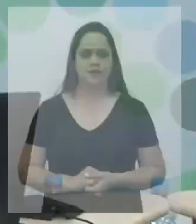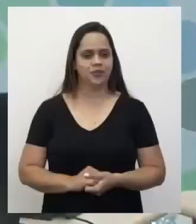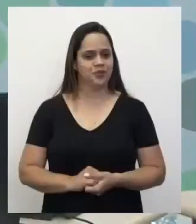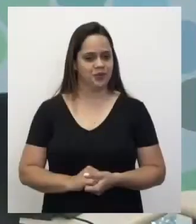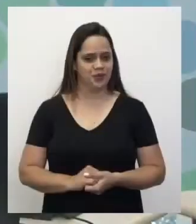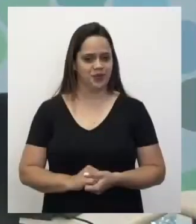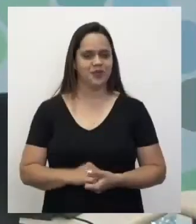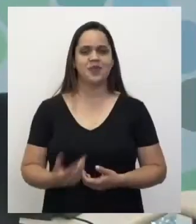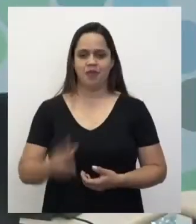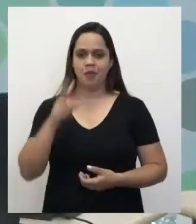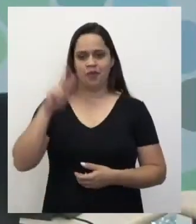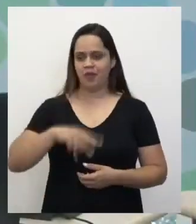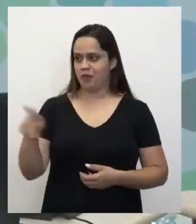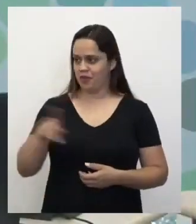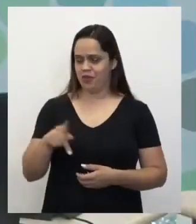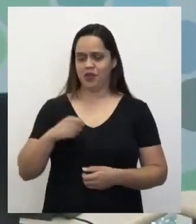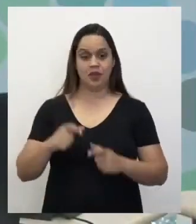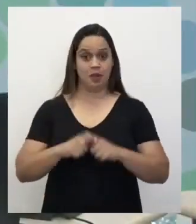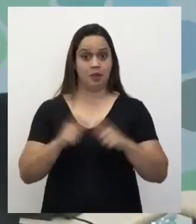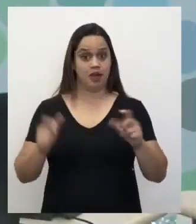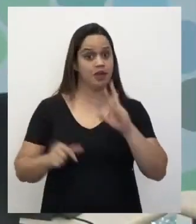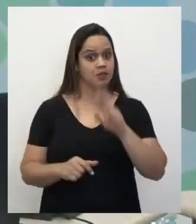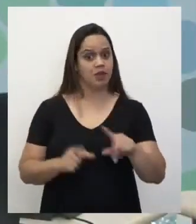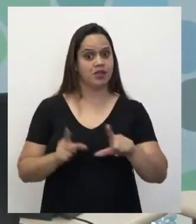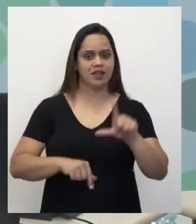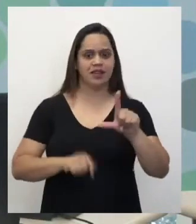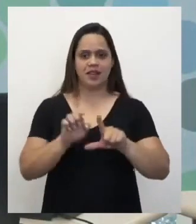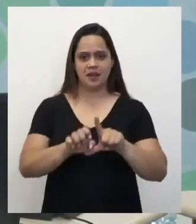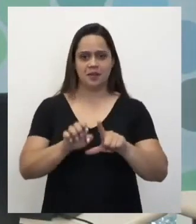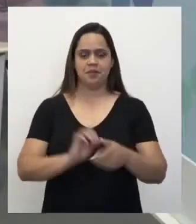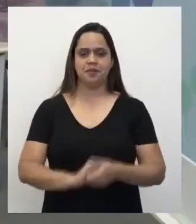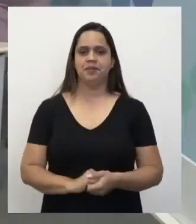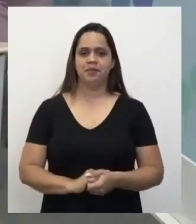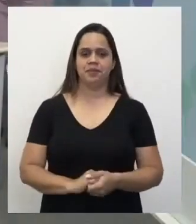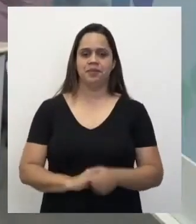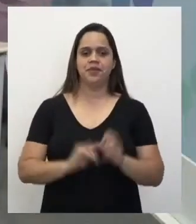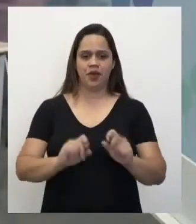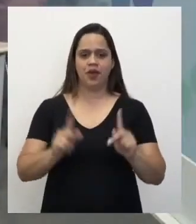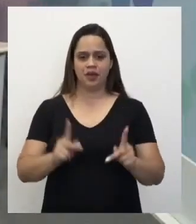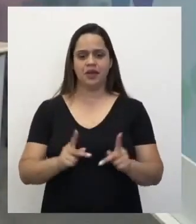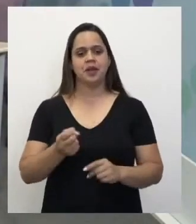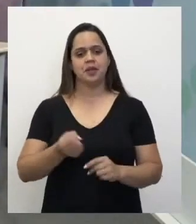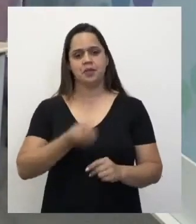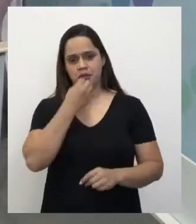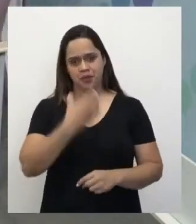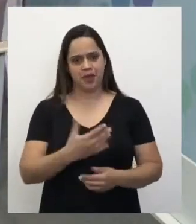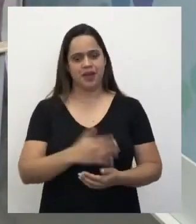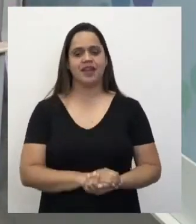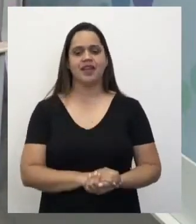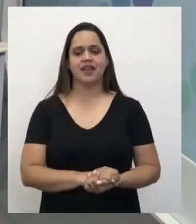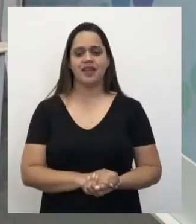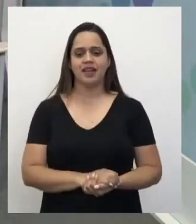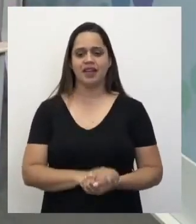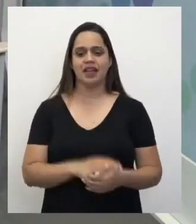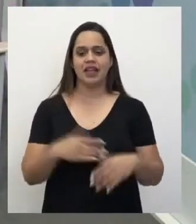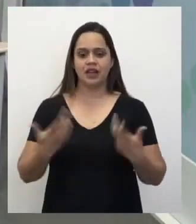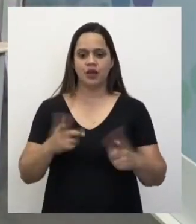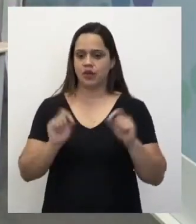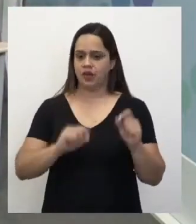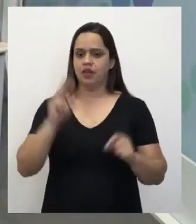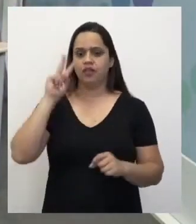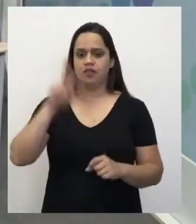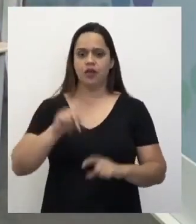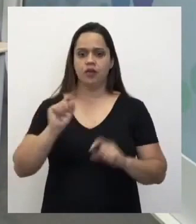Vamos lá, Márcia. Maioria aqui, resposta E. Muito bem. Acertaram. Olha só, Muito bem. Então, gente, olha só,